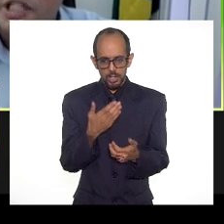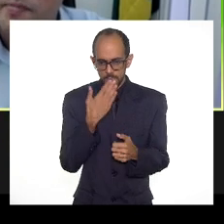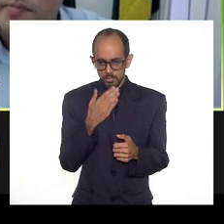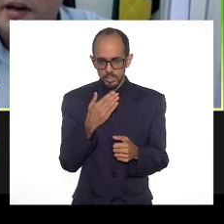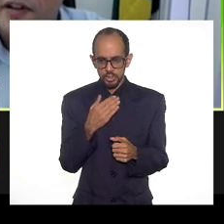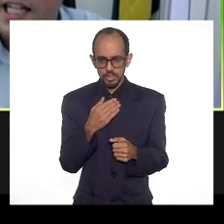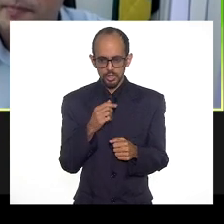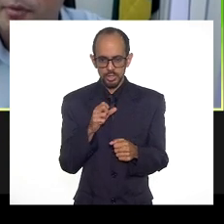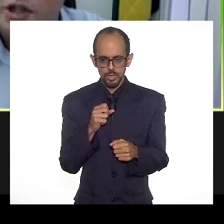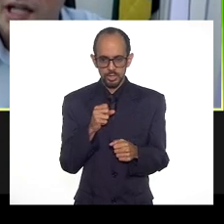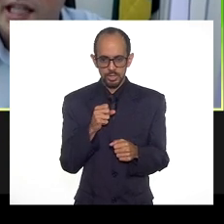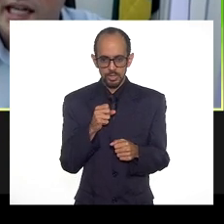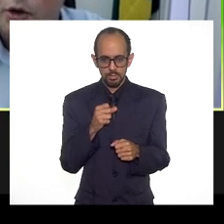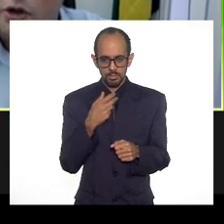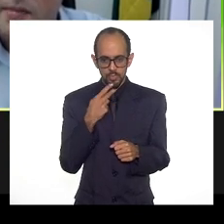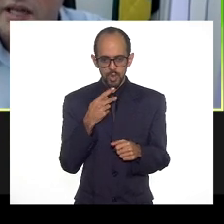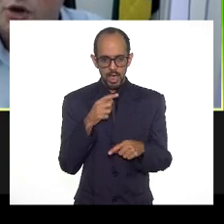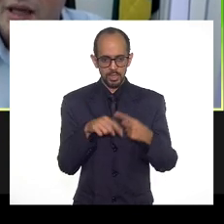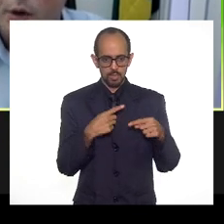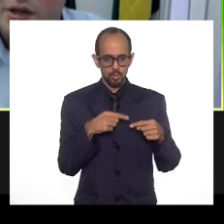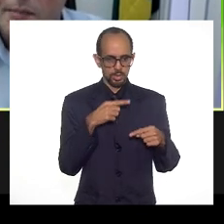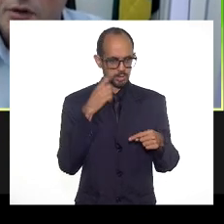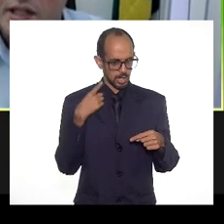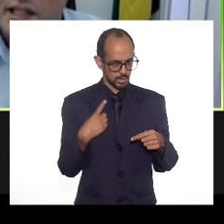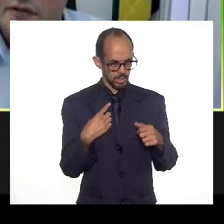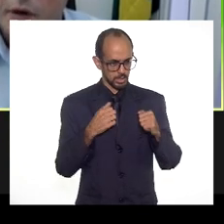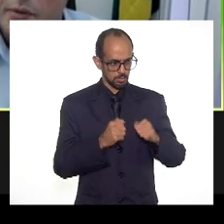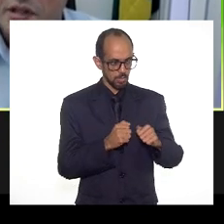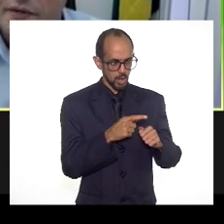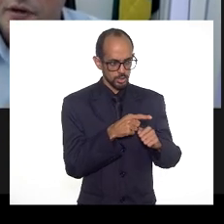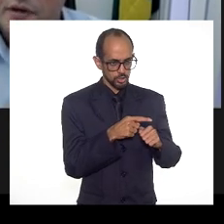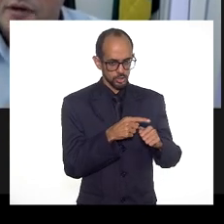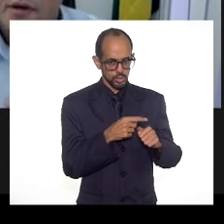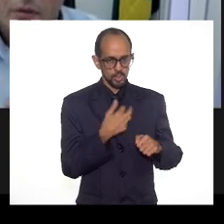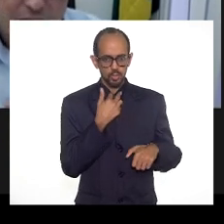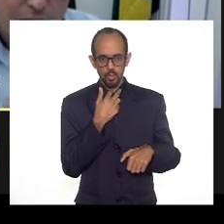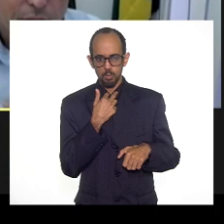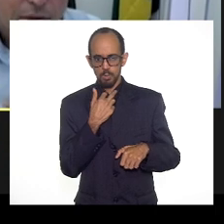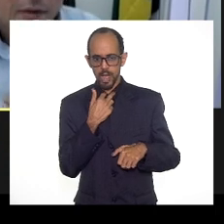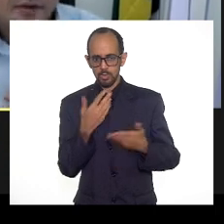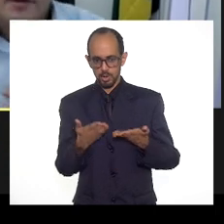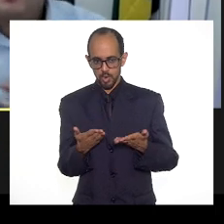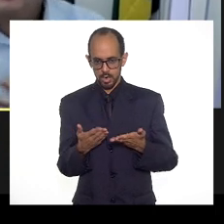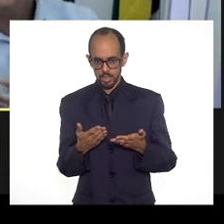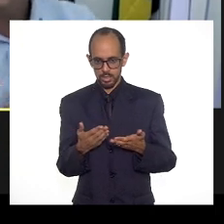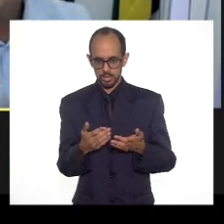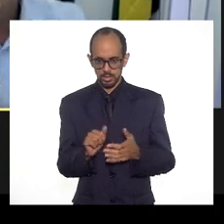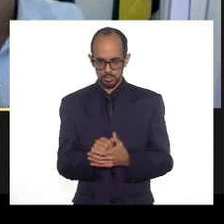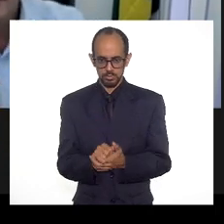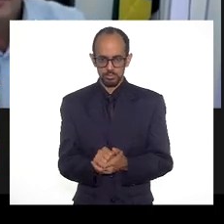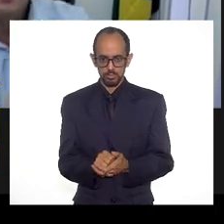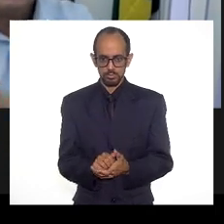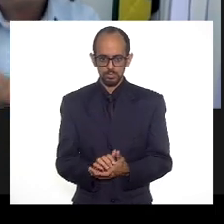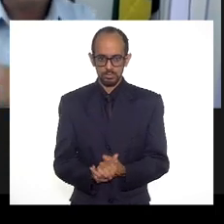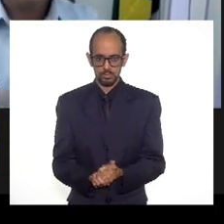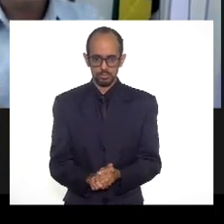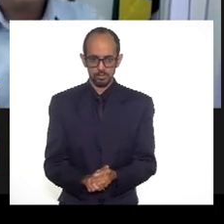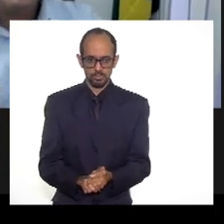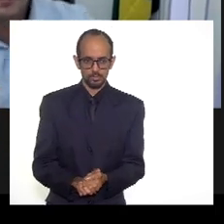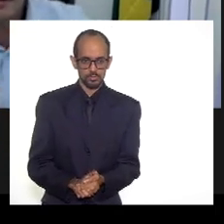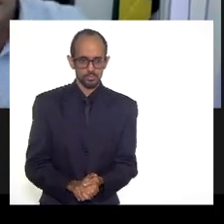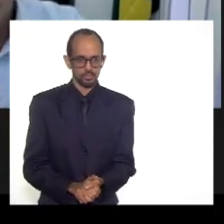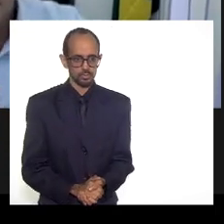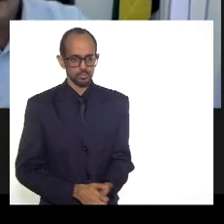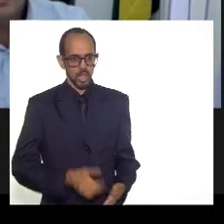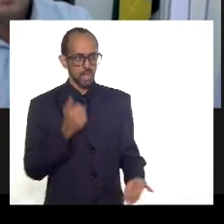Eu só queria pedir para falar depois da Dani, que eu estou terminando os apontamentos aqui, se for possível. Ok. Obrigado. Okay. Nobre deputado